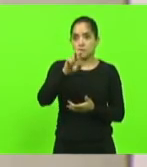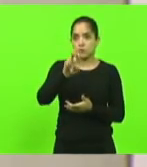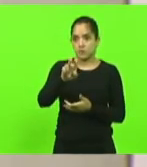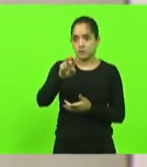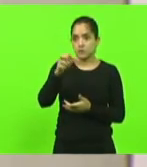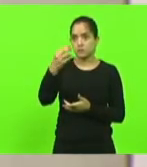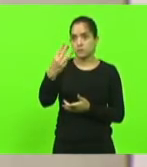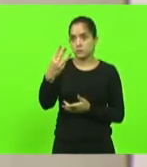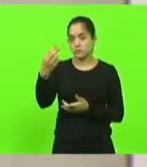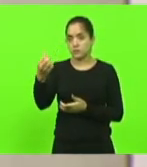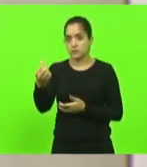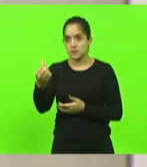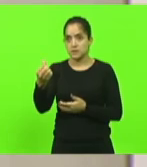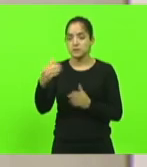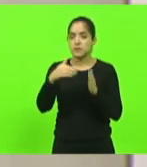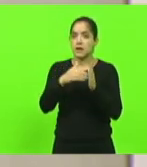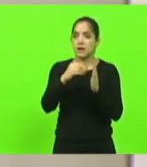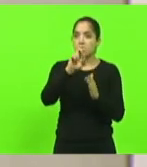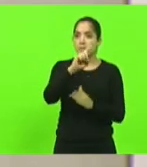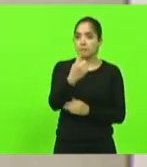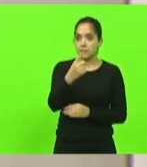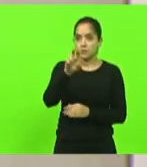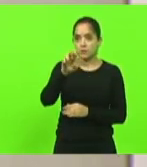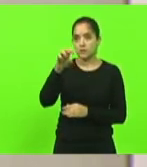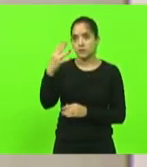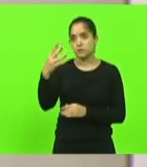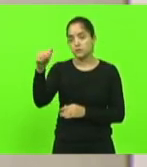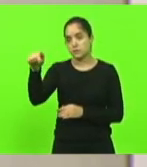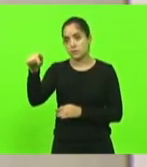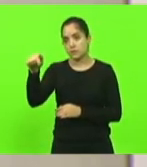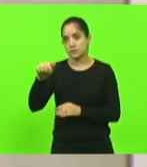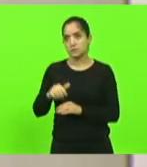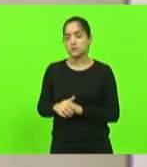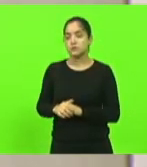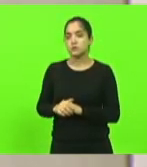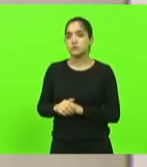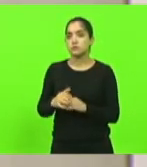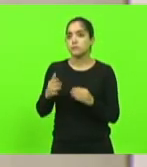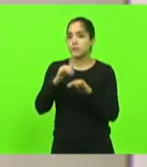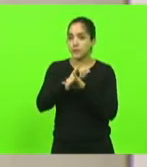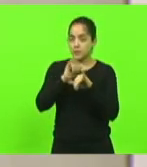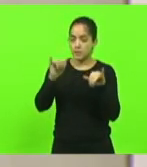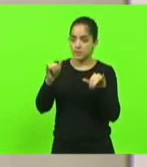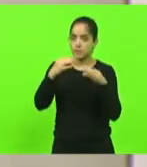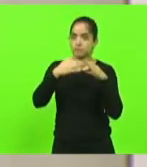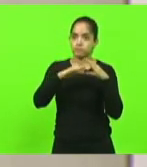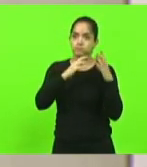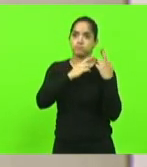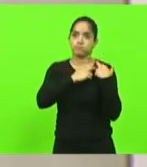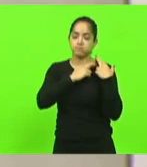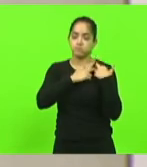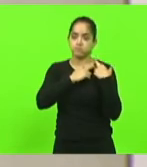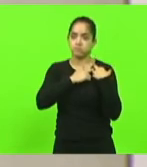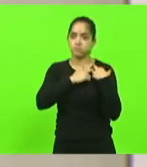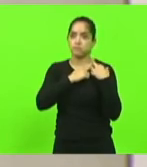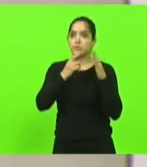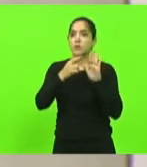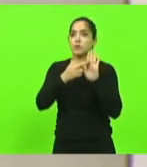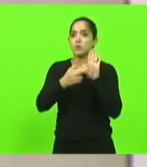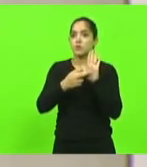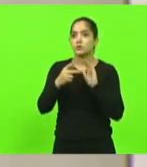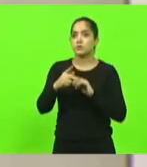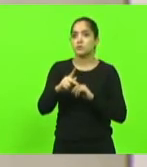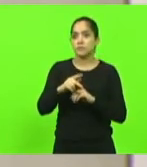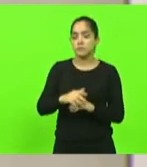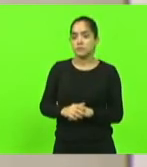a 1547. Esta presidência comunica que encaminhará os destinatários conforme determina o regimento interno as